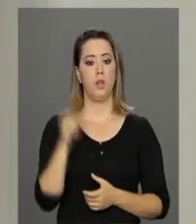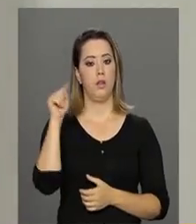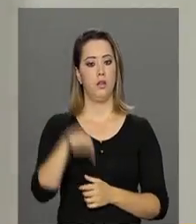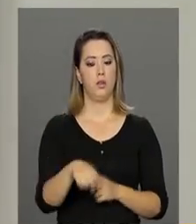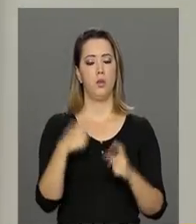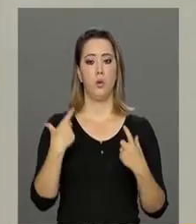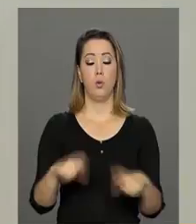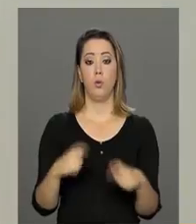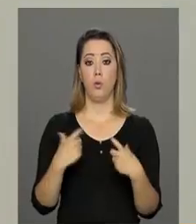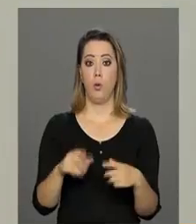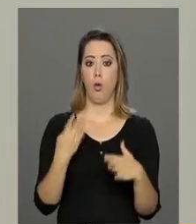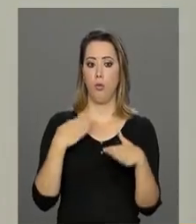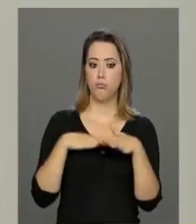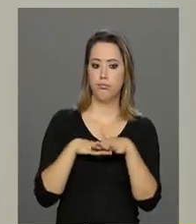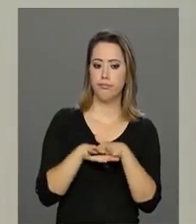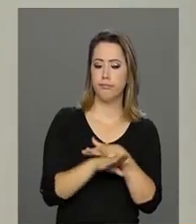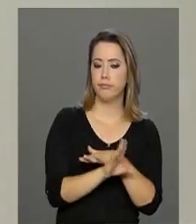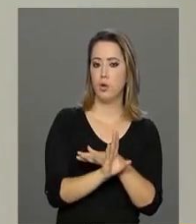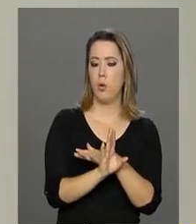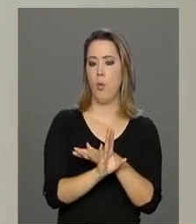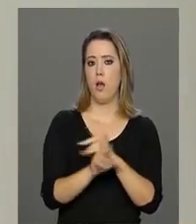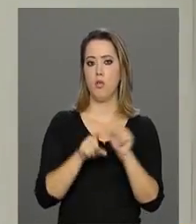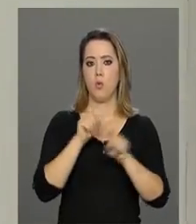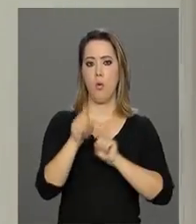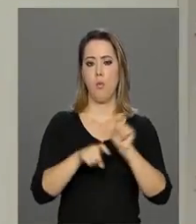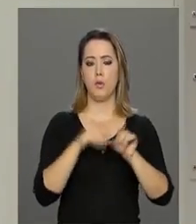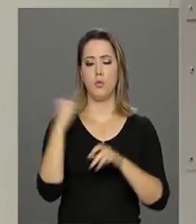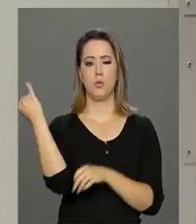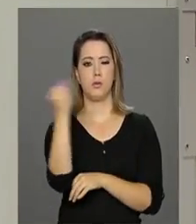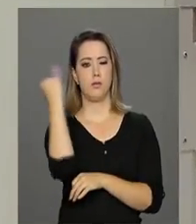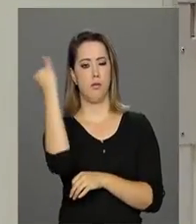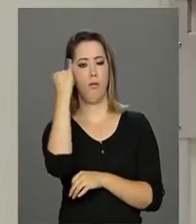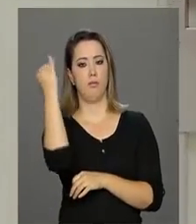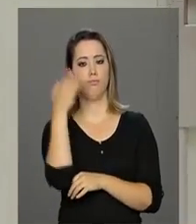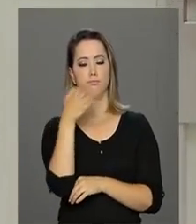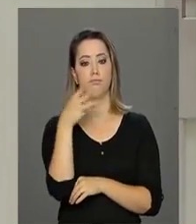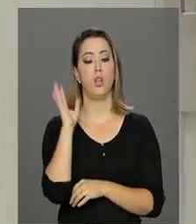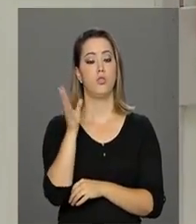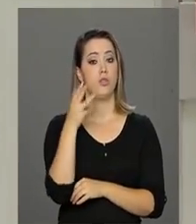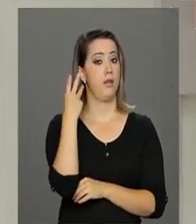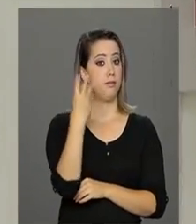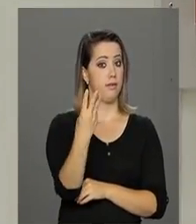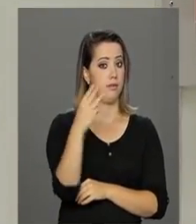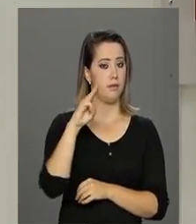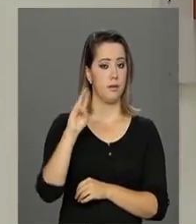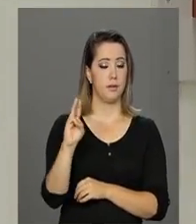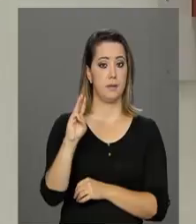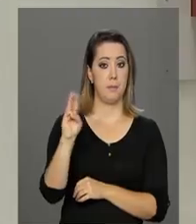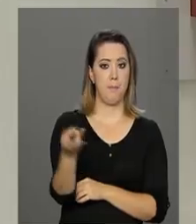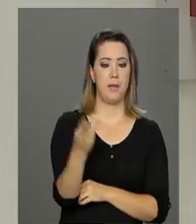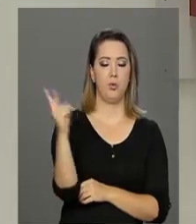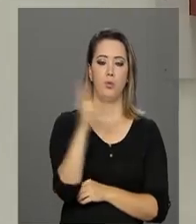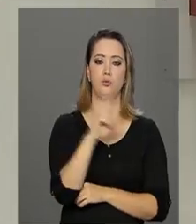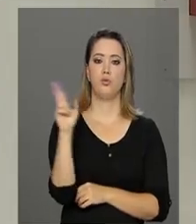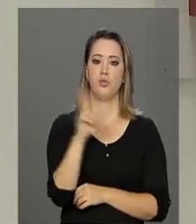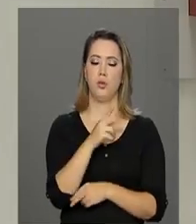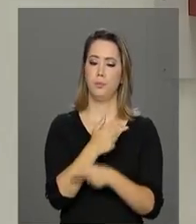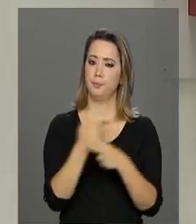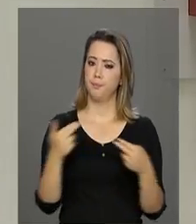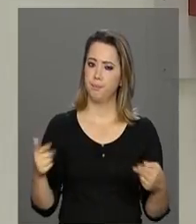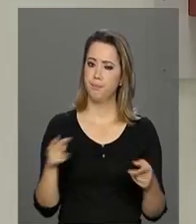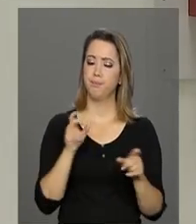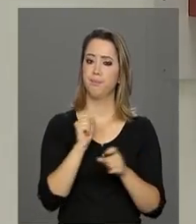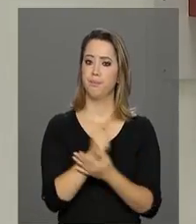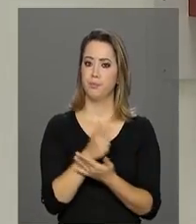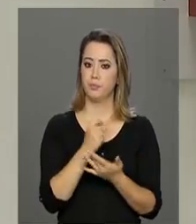dos supercomputadores o Ministério do Trabalho investiu até agora R 3 milhões meis em equipamentos o